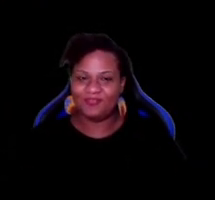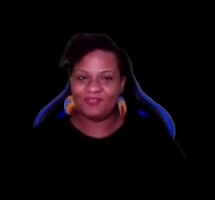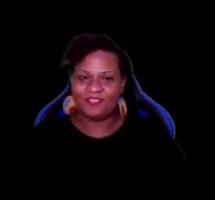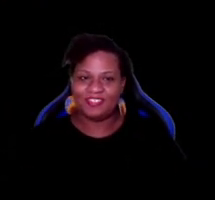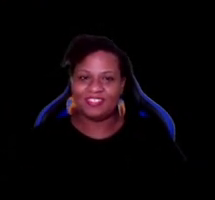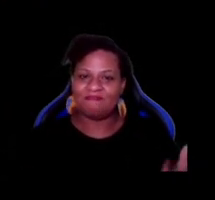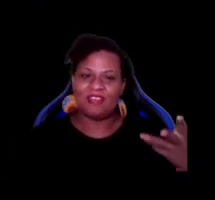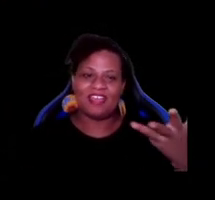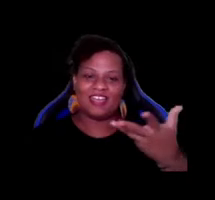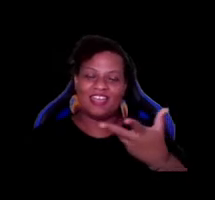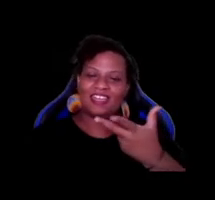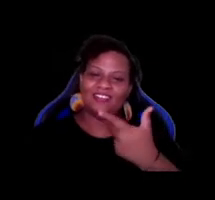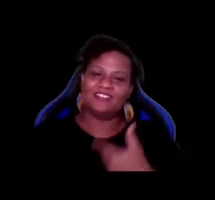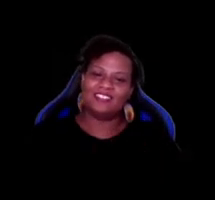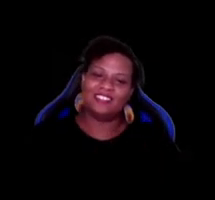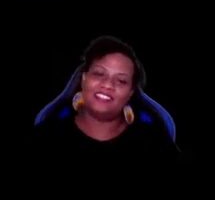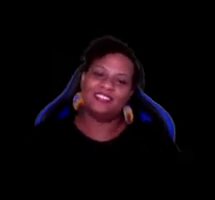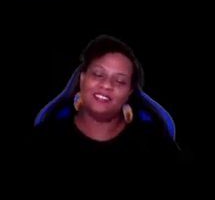Maravilha.